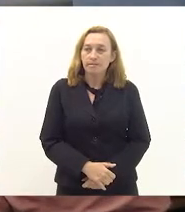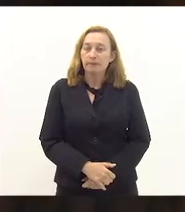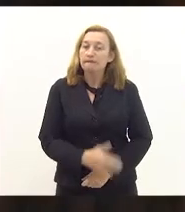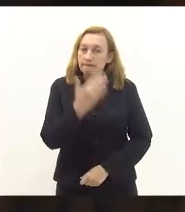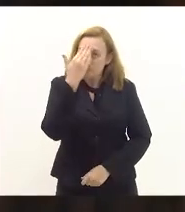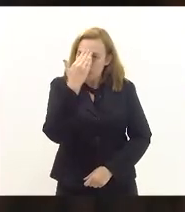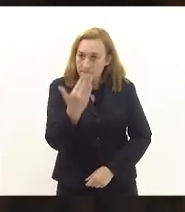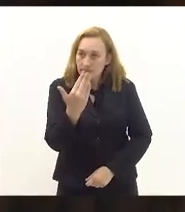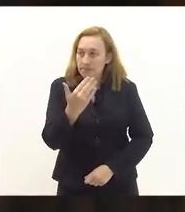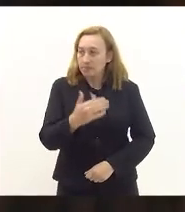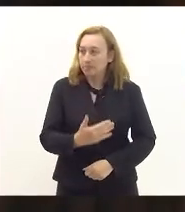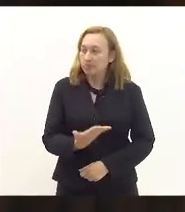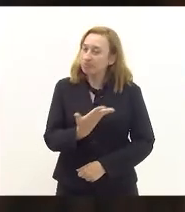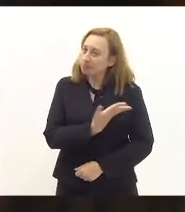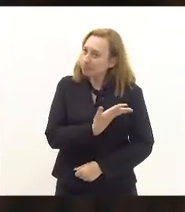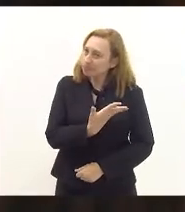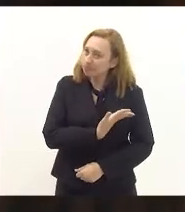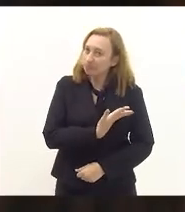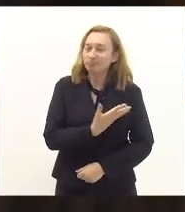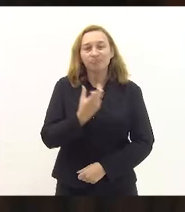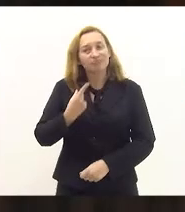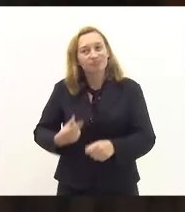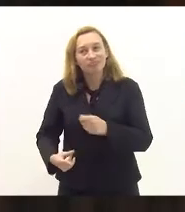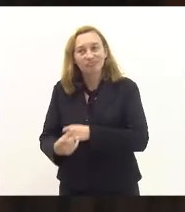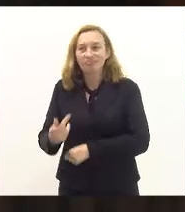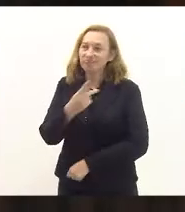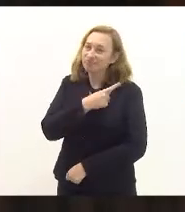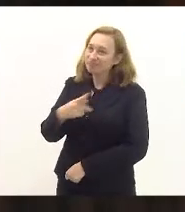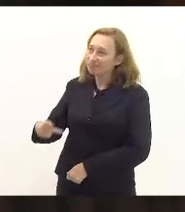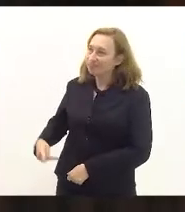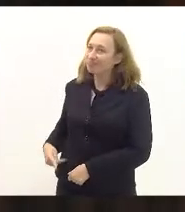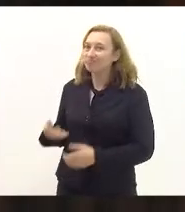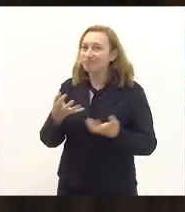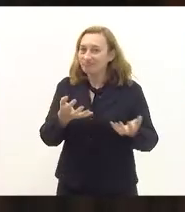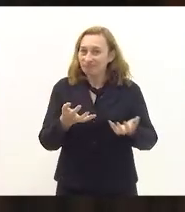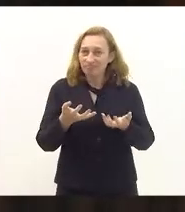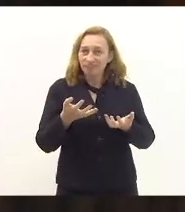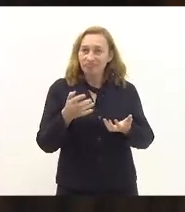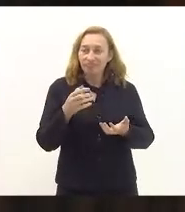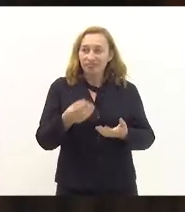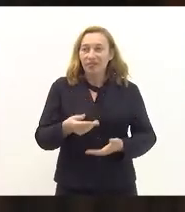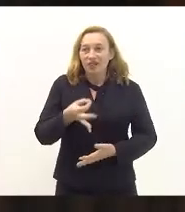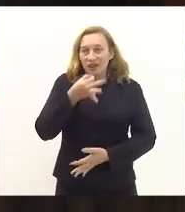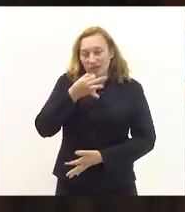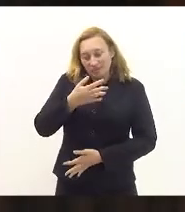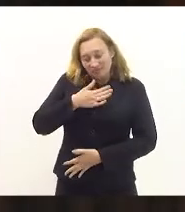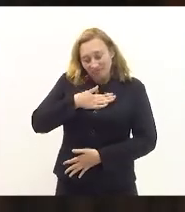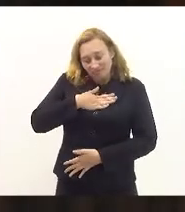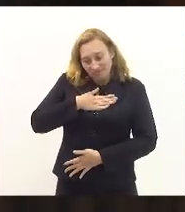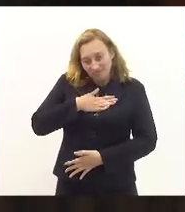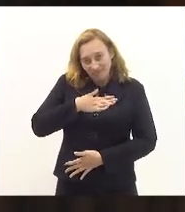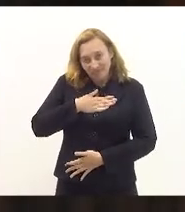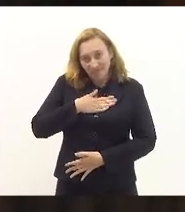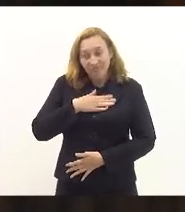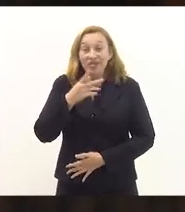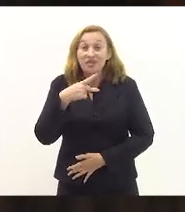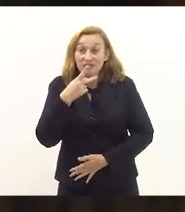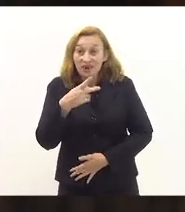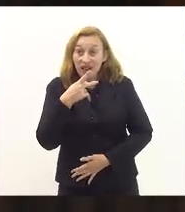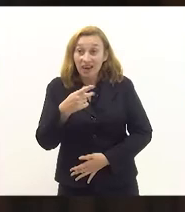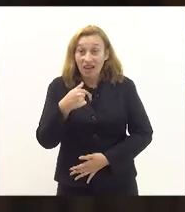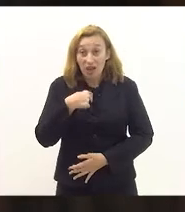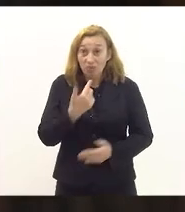Obrigada, nossa companheira, nossa eterna presidente. Eu quero fazer aqui um depoimento pessoal de dizer que eu era